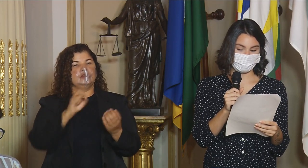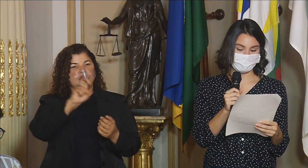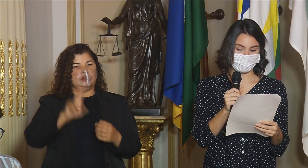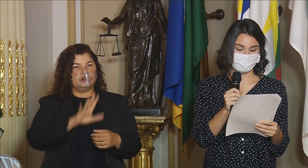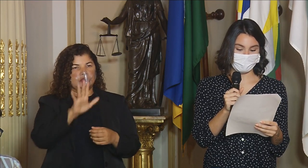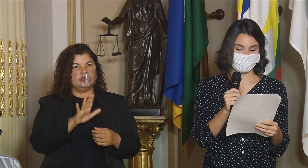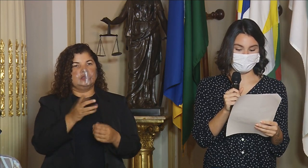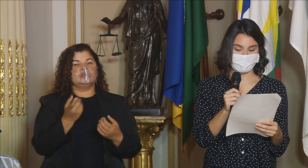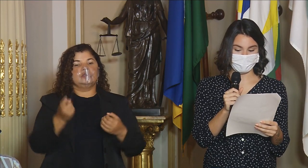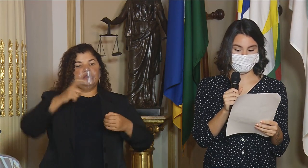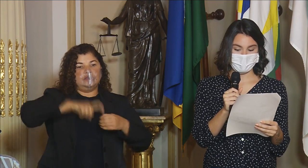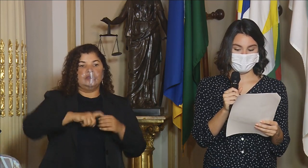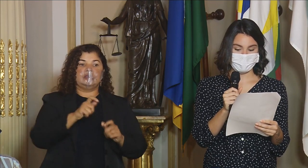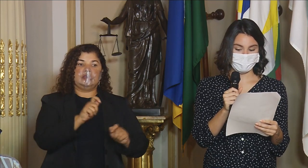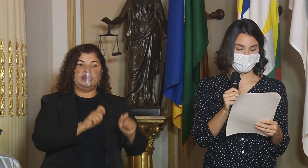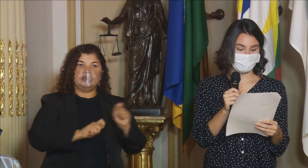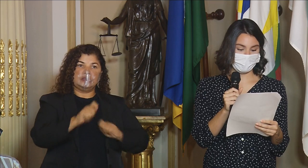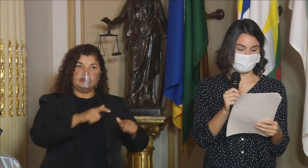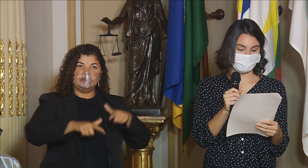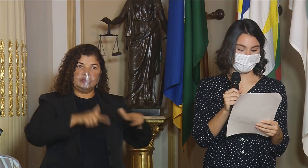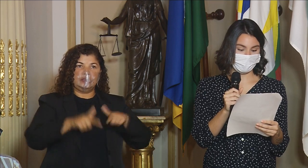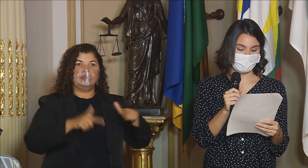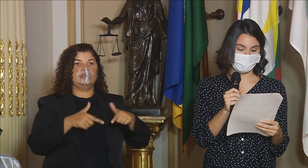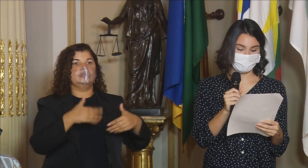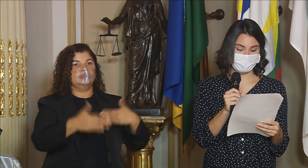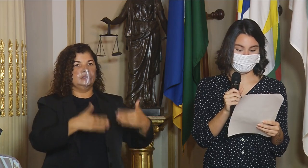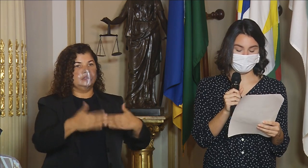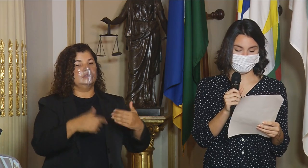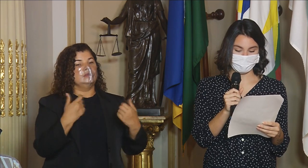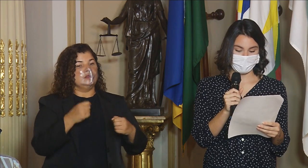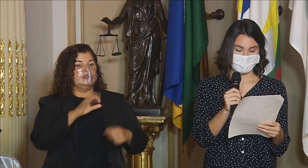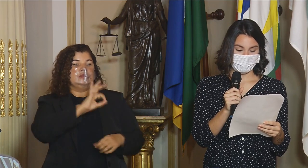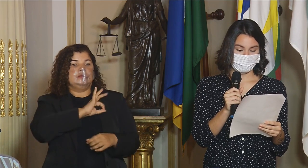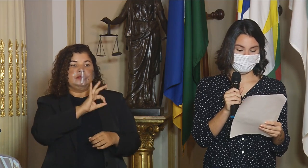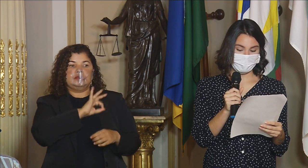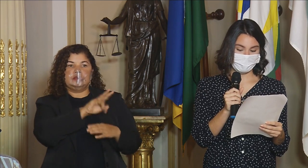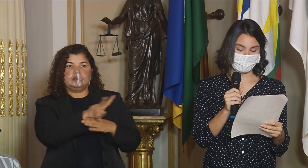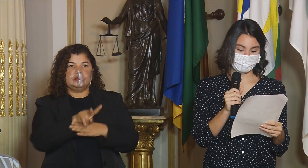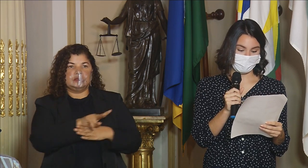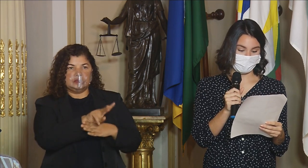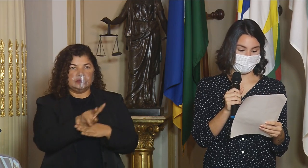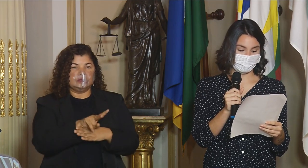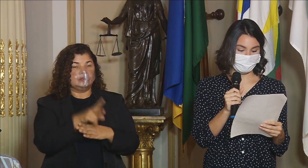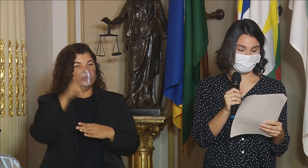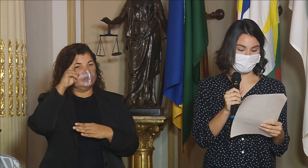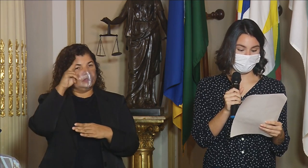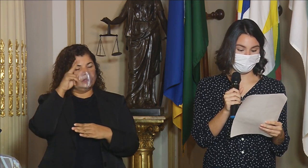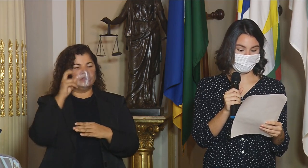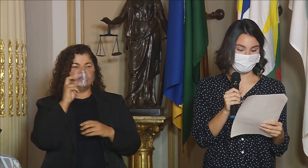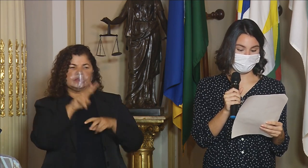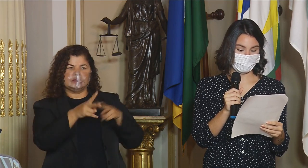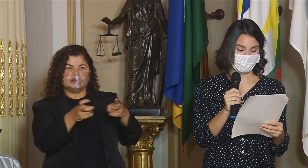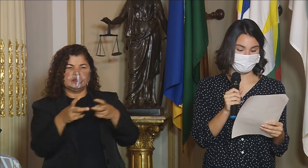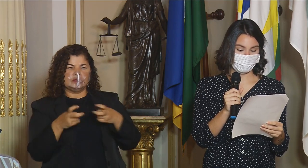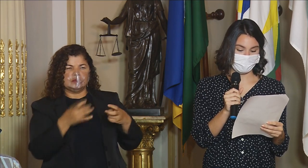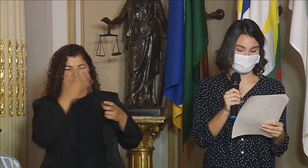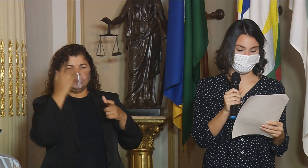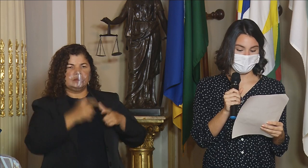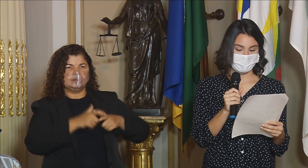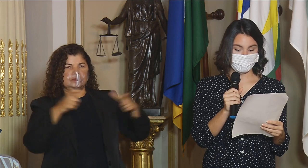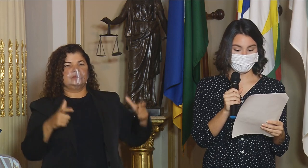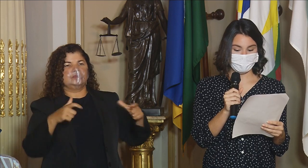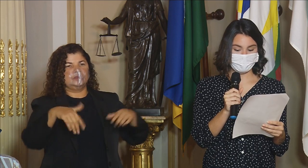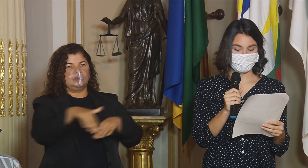das atividades comerciais seja acompanhada de um aumento no policiamento. Desde segunda-feira, é visto um maior número de pessoas nas